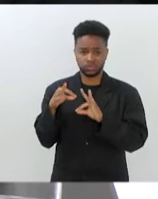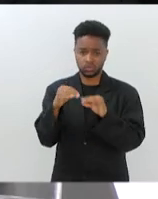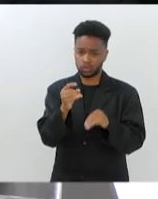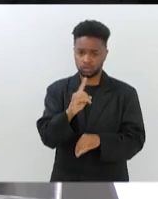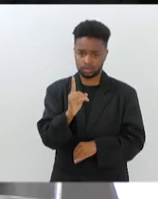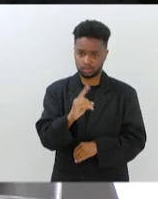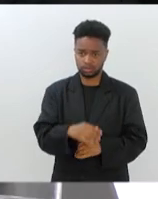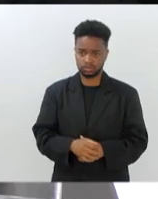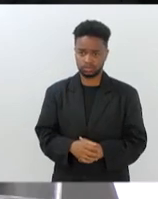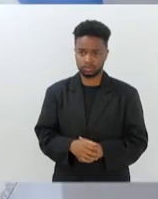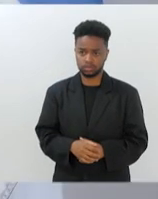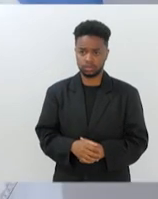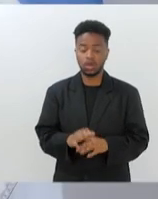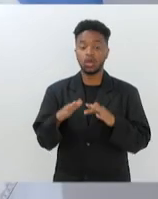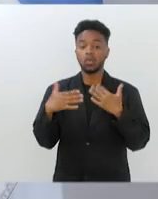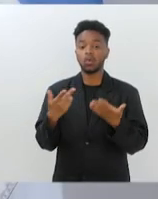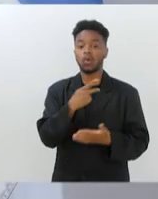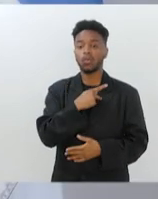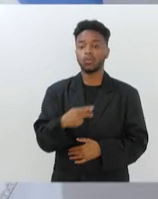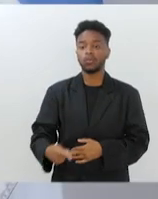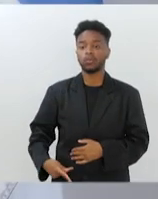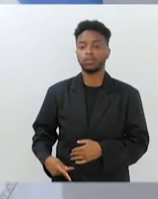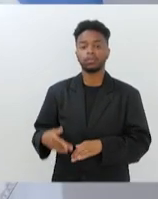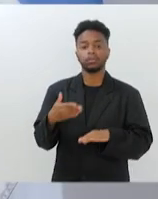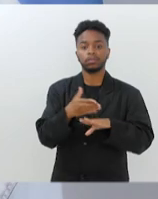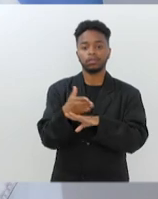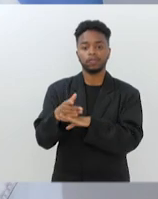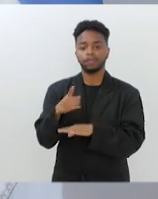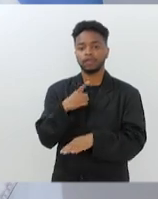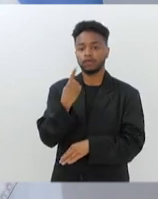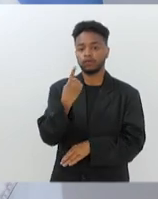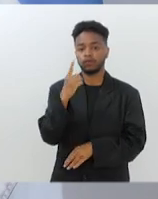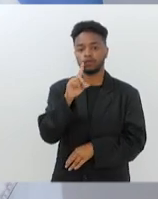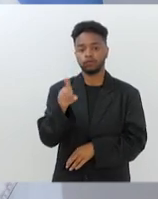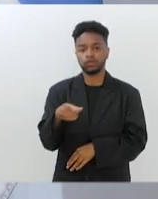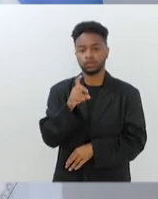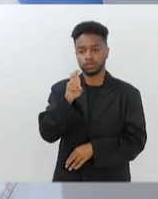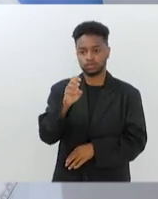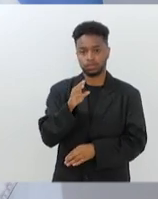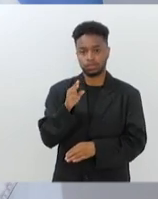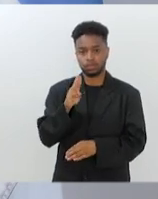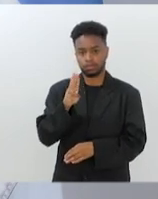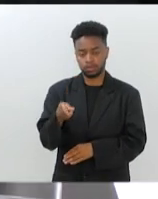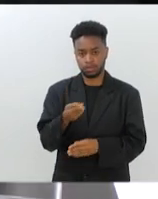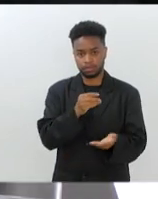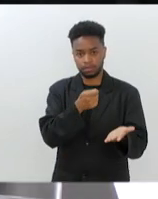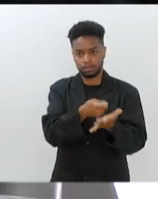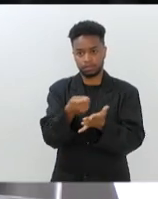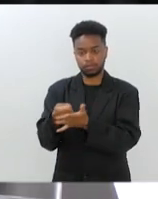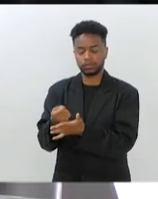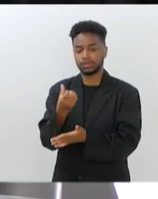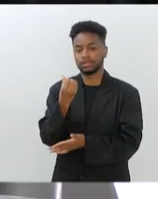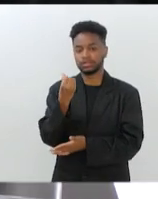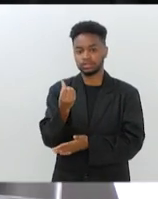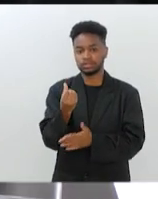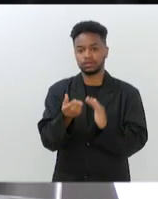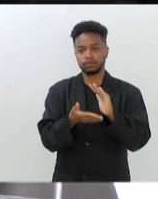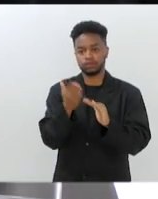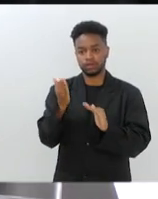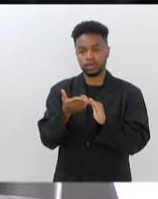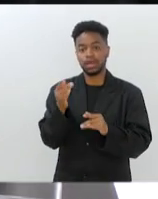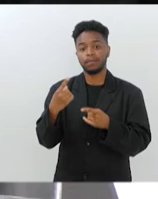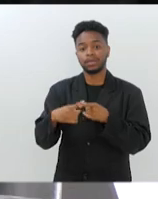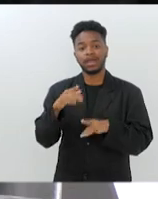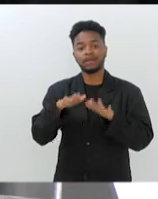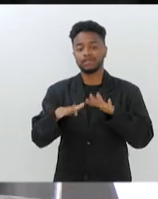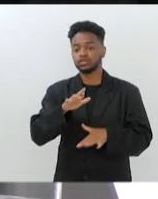tá não quais o presidente da a senhora destinou r$ 5 milhão Mea para pagar seis almoços pelo mundo ia às vezes não era ele